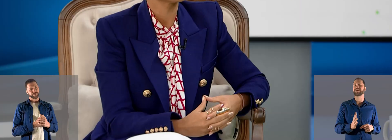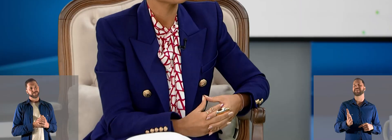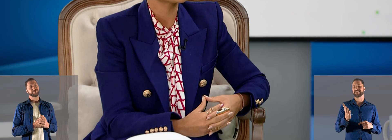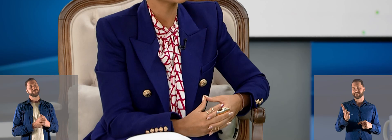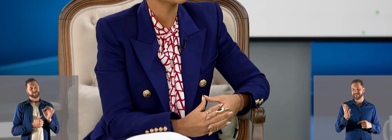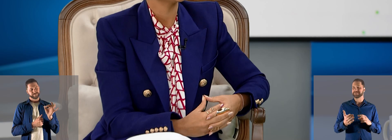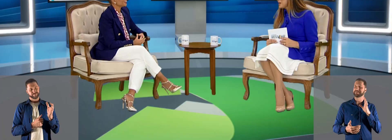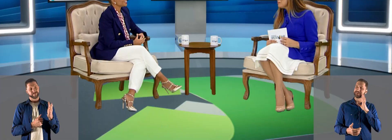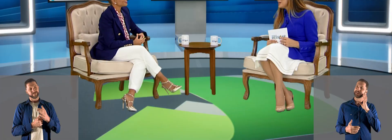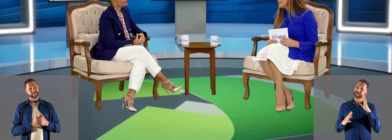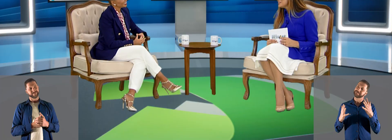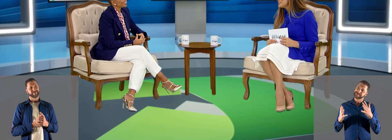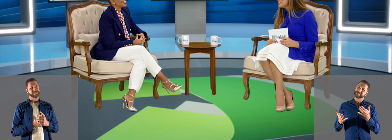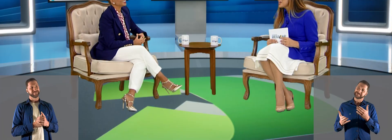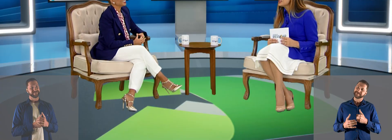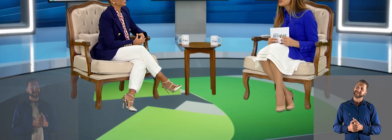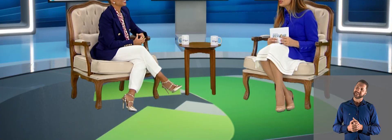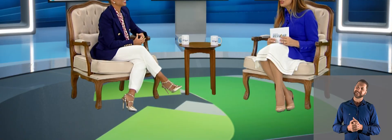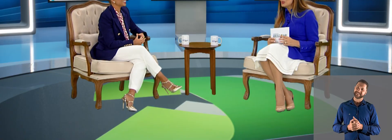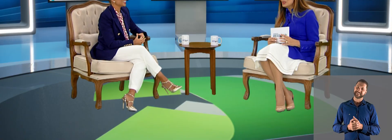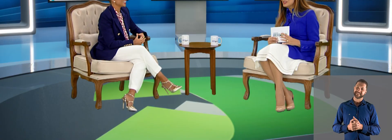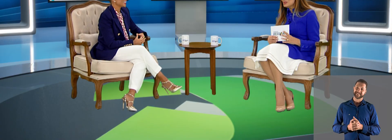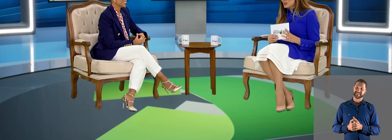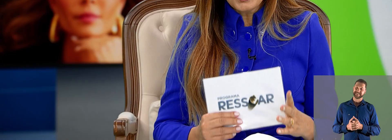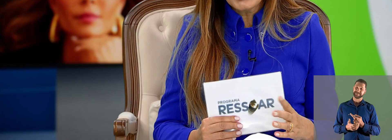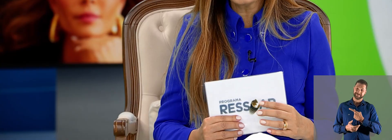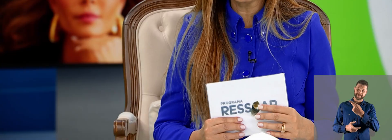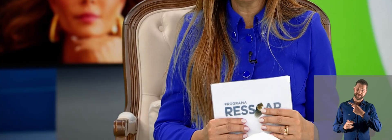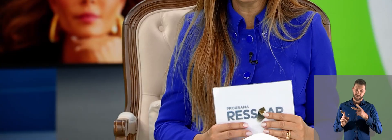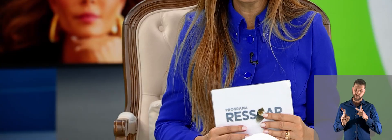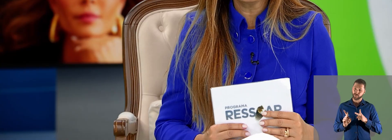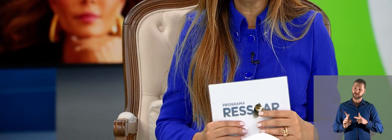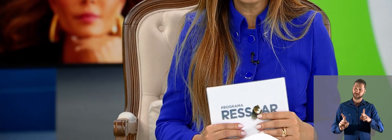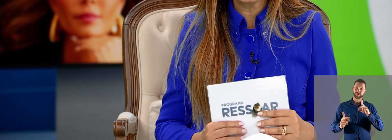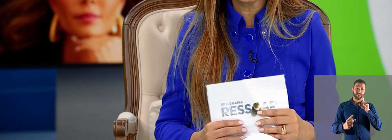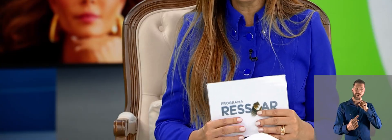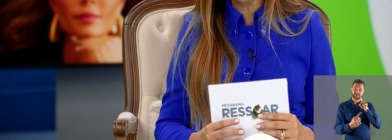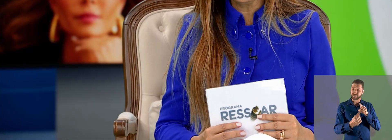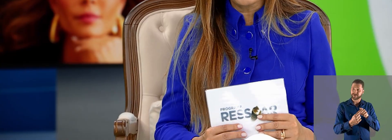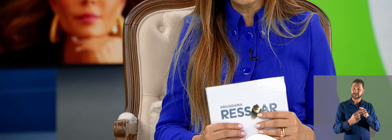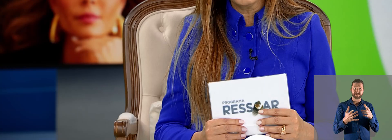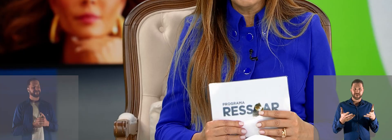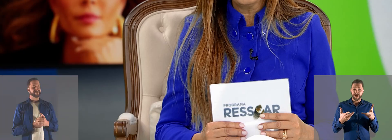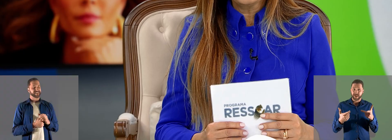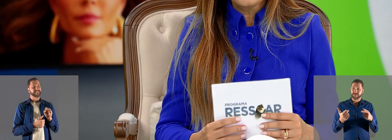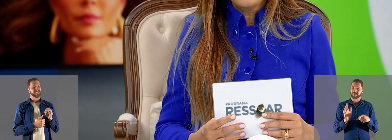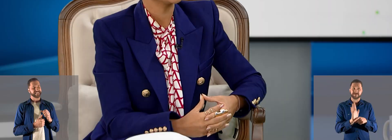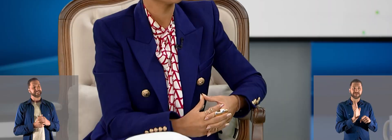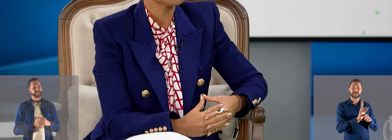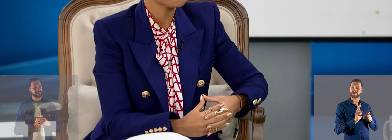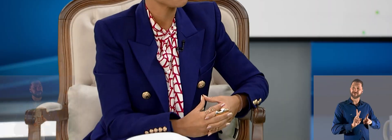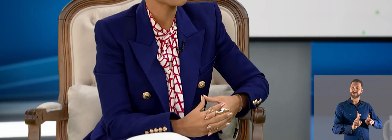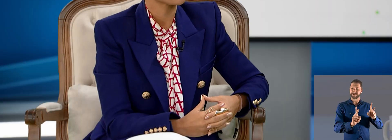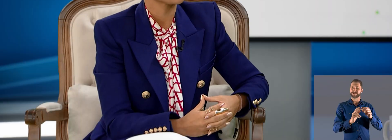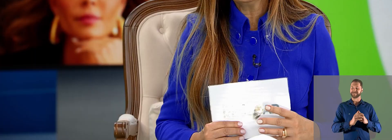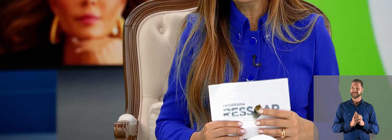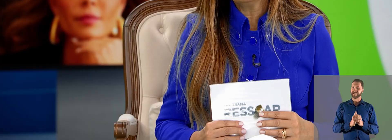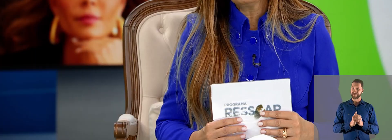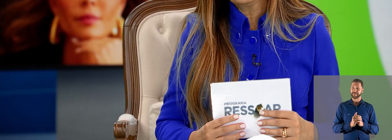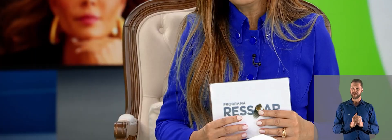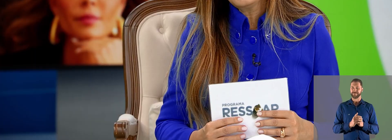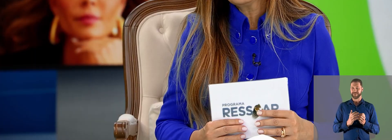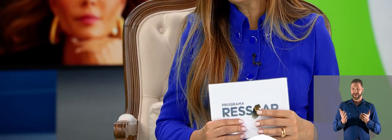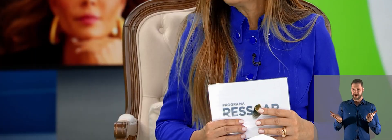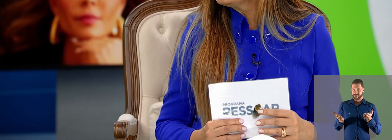muito legal viu Parabéns obrigada a gente continue juntas nessa missão que é extraordinária né agora a gente